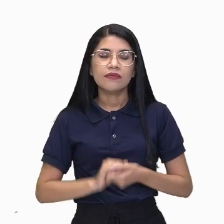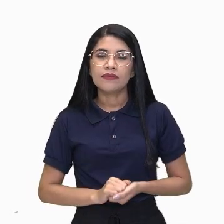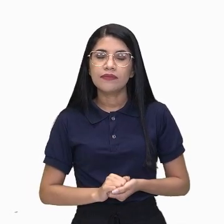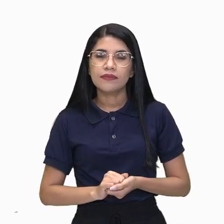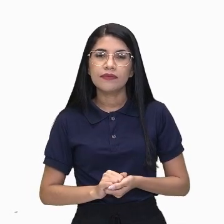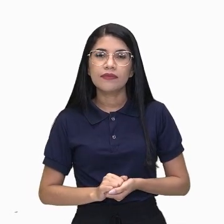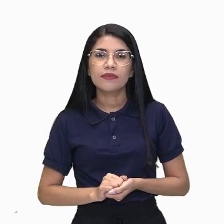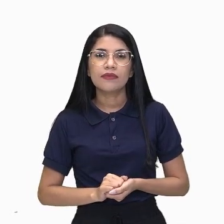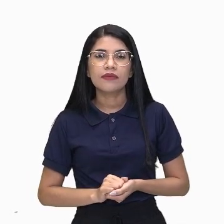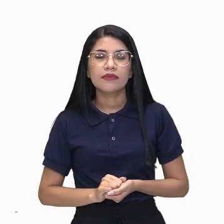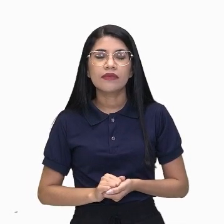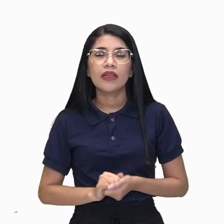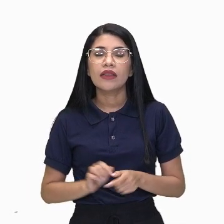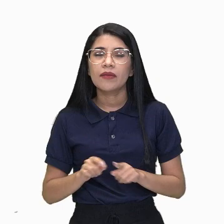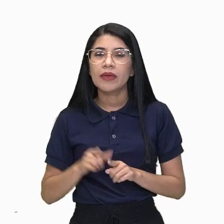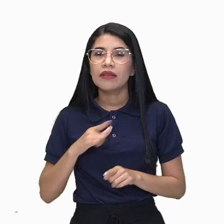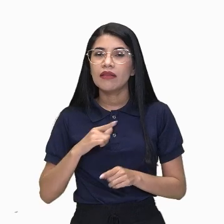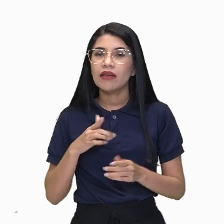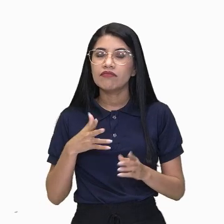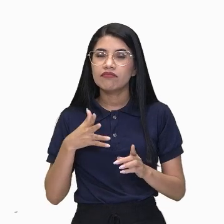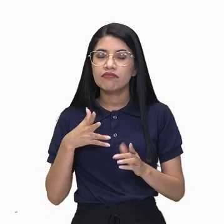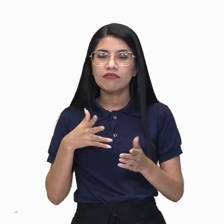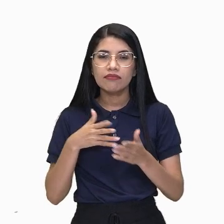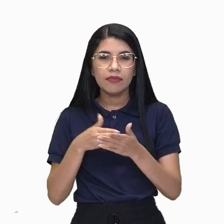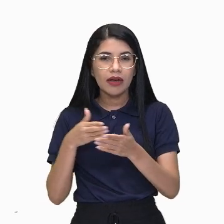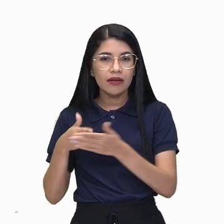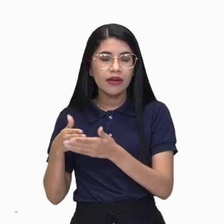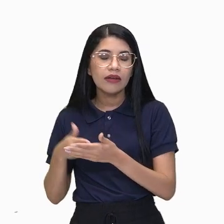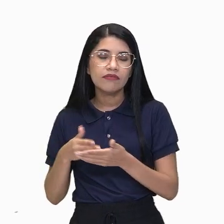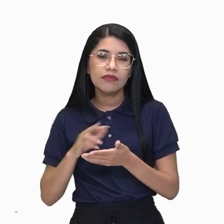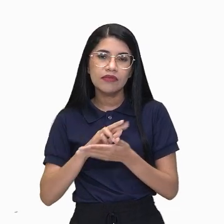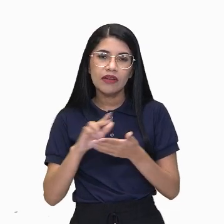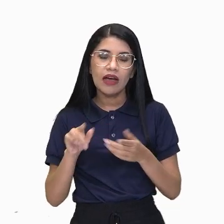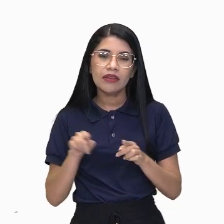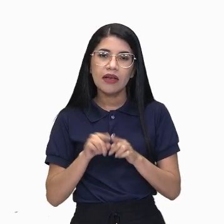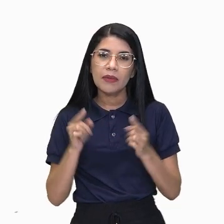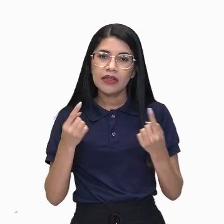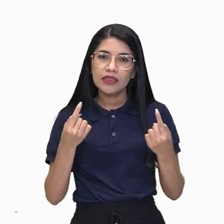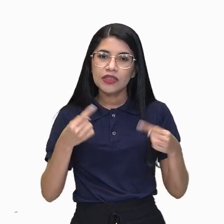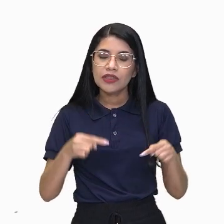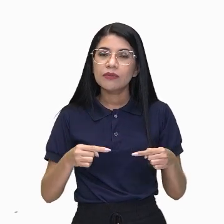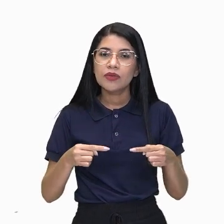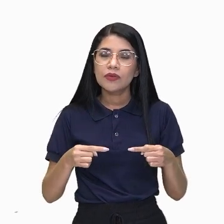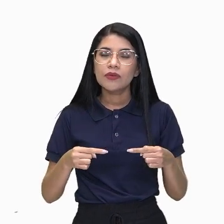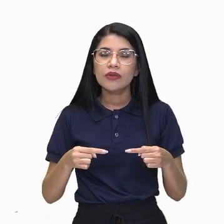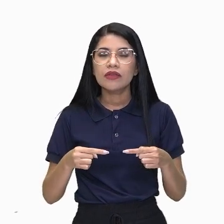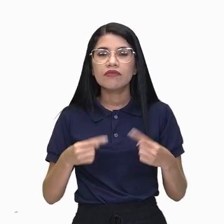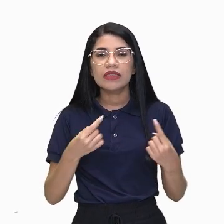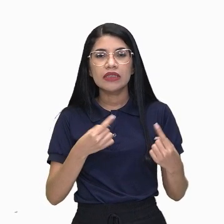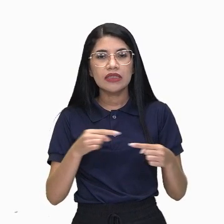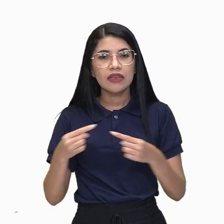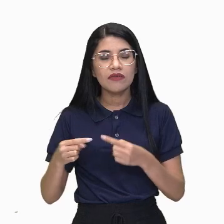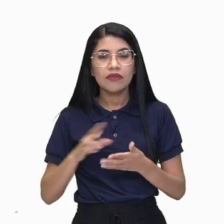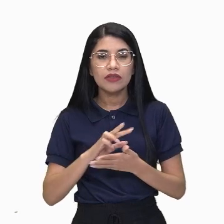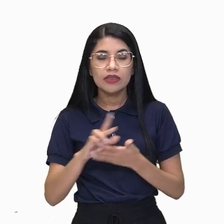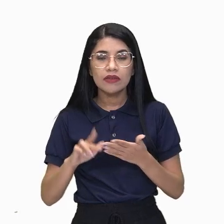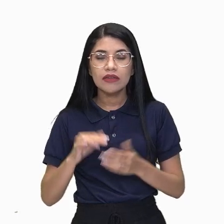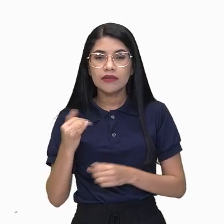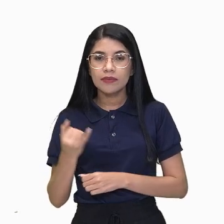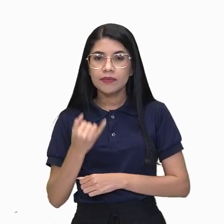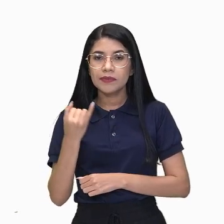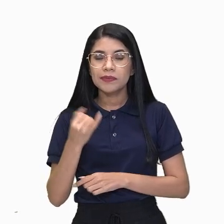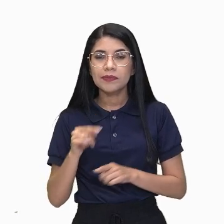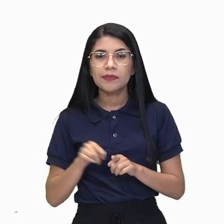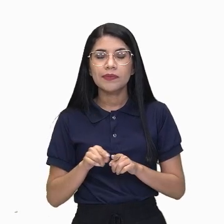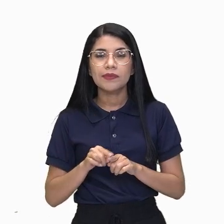trazendo, né, esses enfrentamentos, vai trazendo, criando tensões, né, e desafios que significativos, né, diante